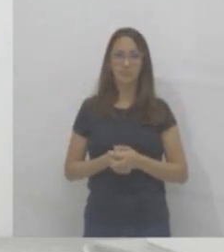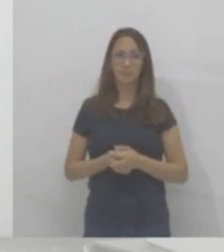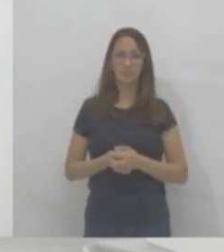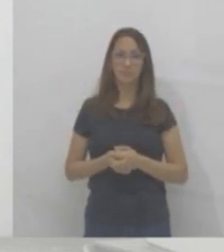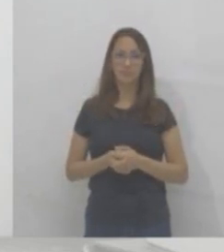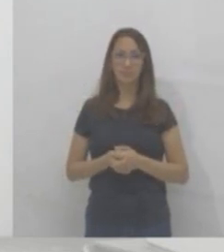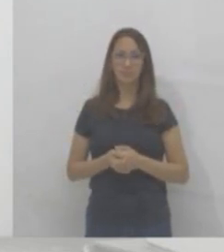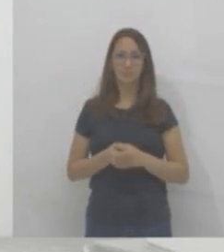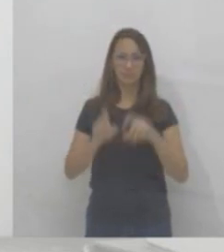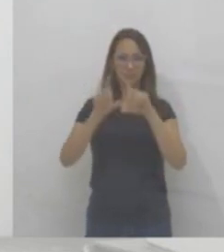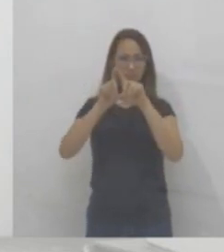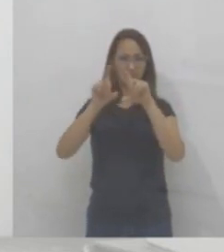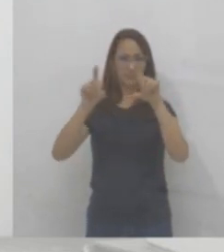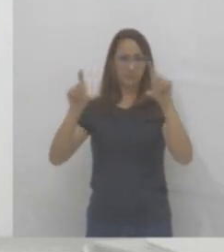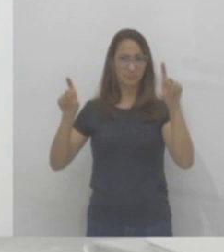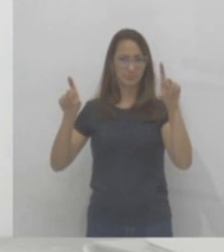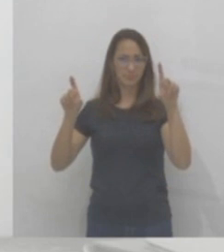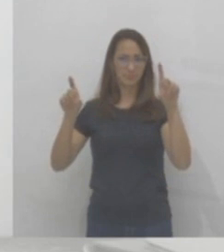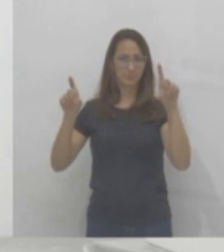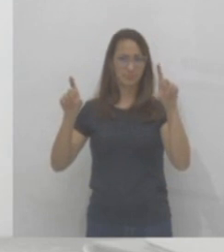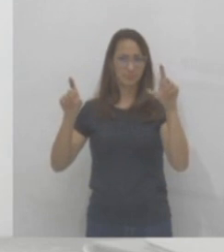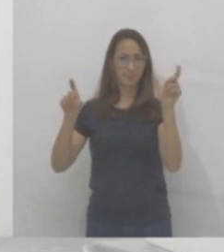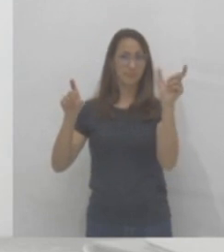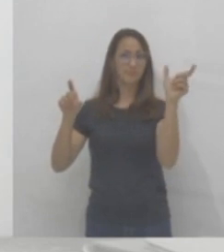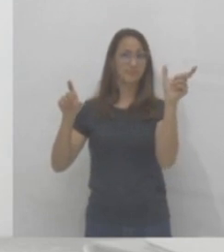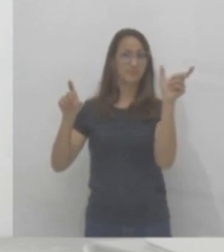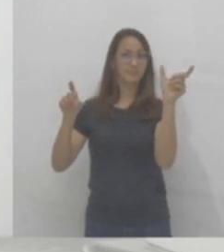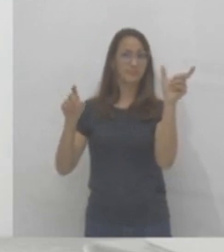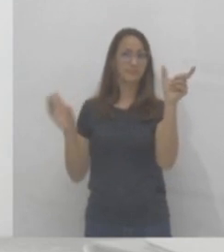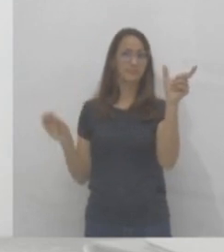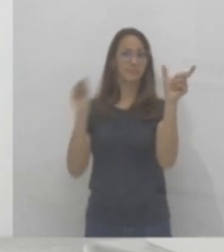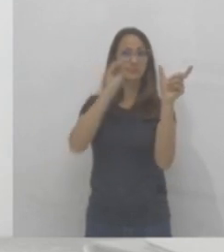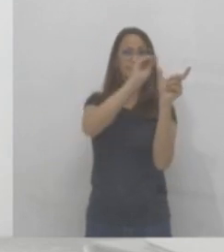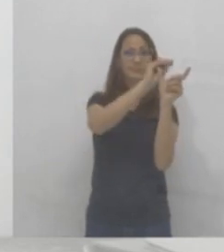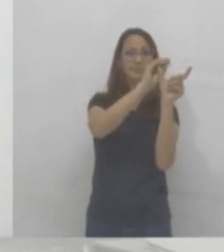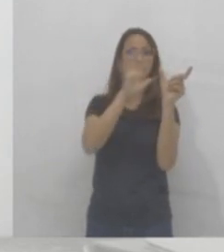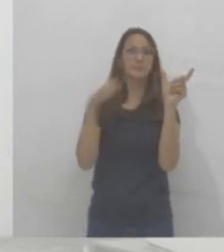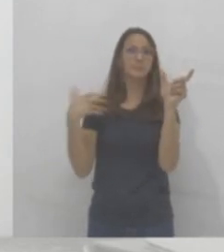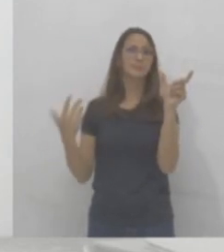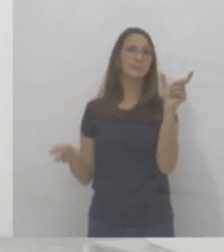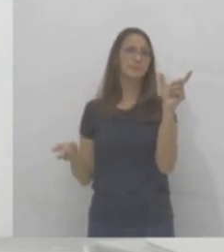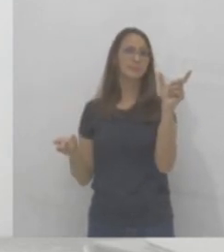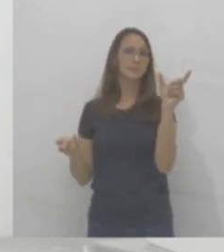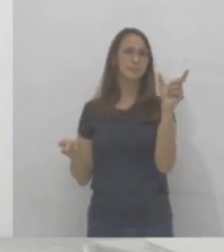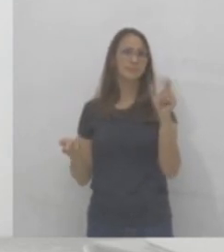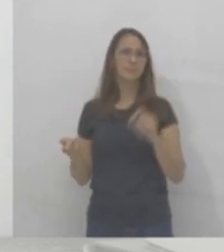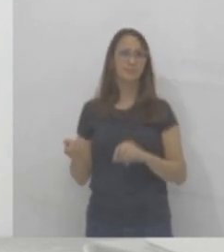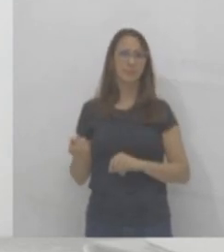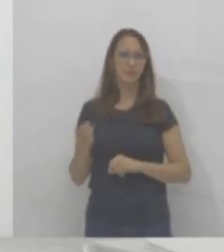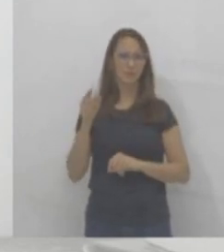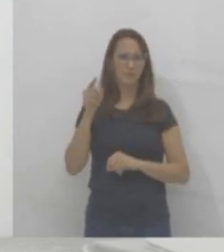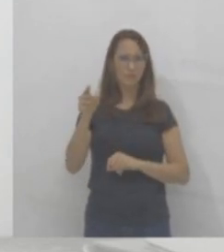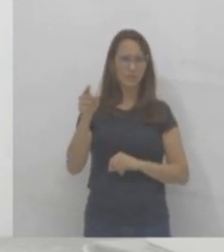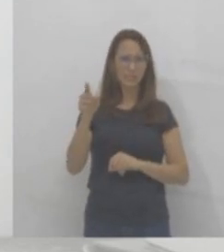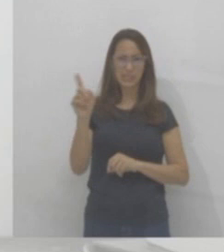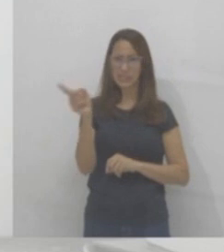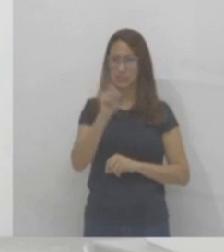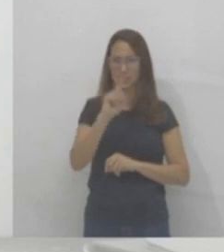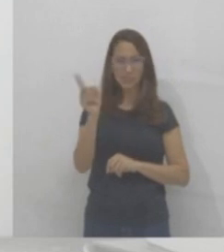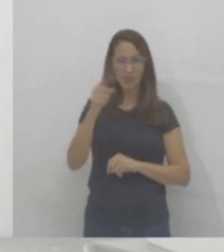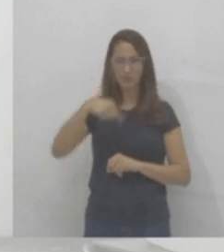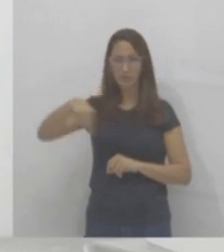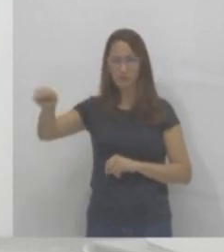do not go to shops, we will not have anything to eat. Você não for às